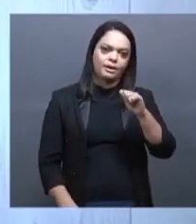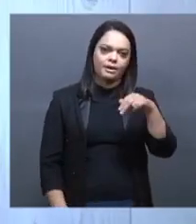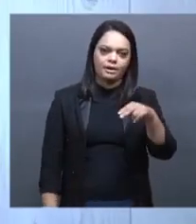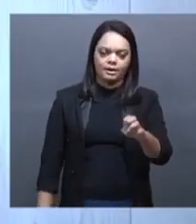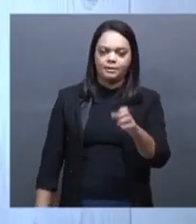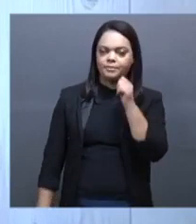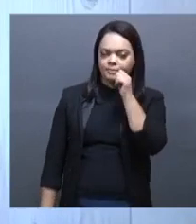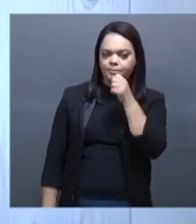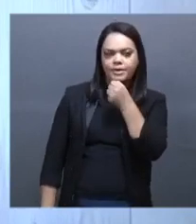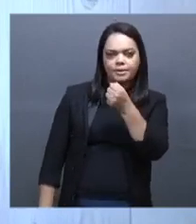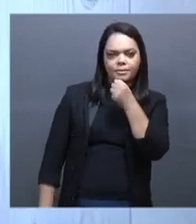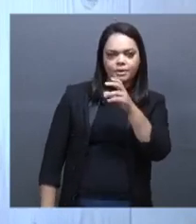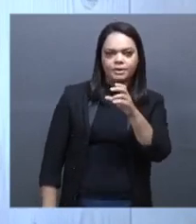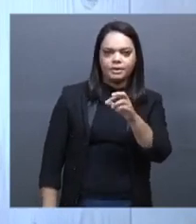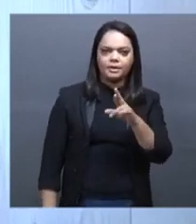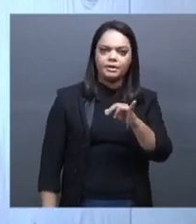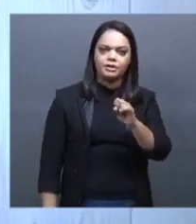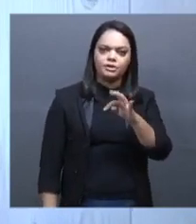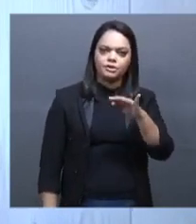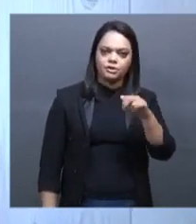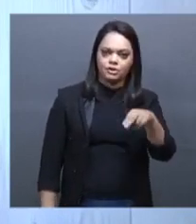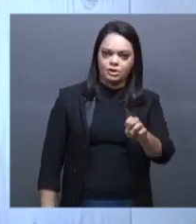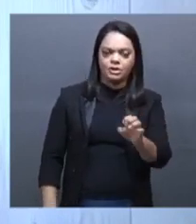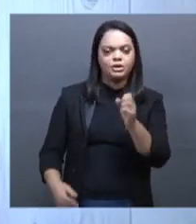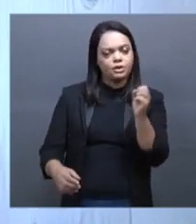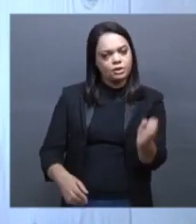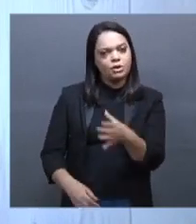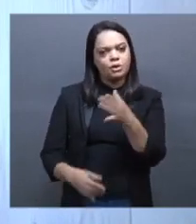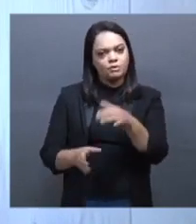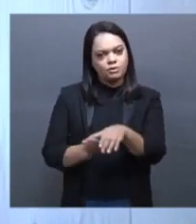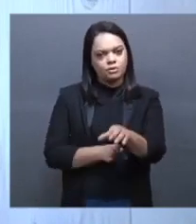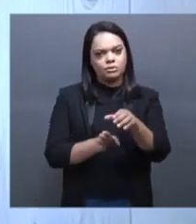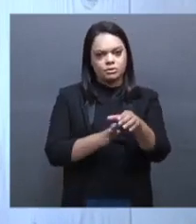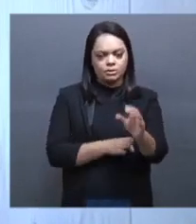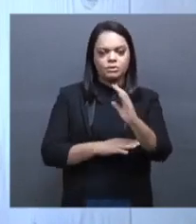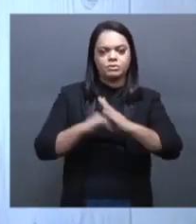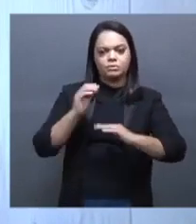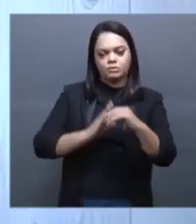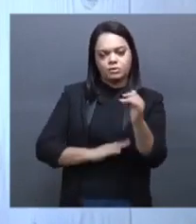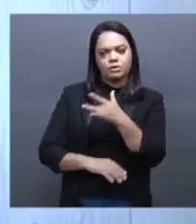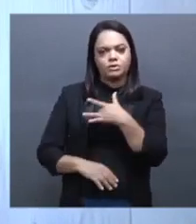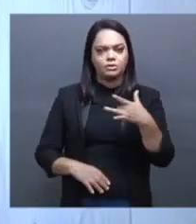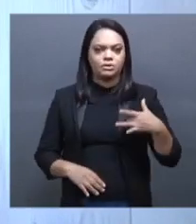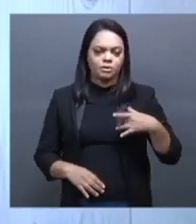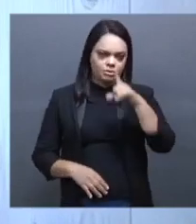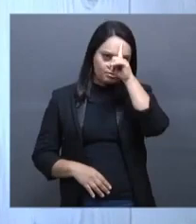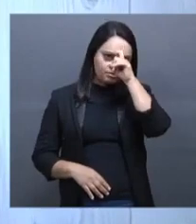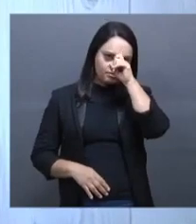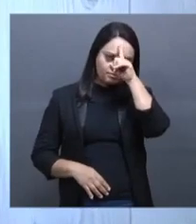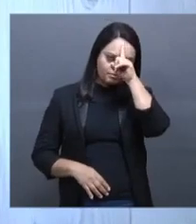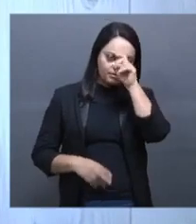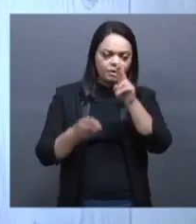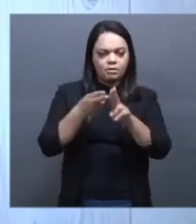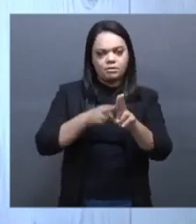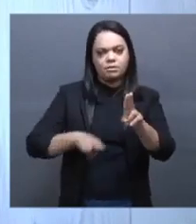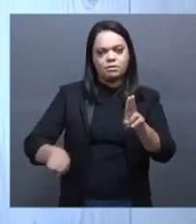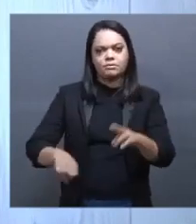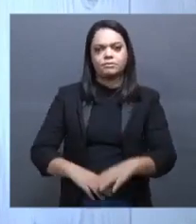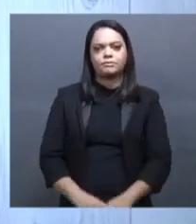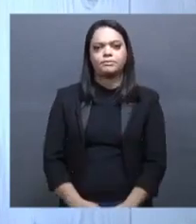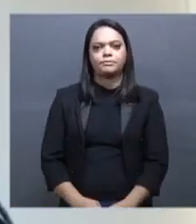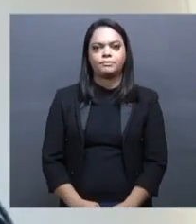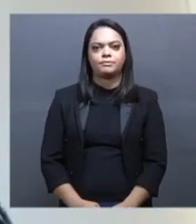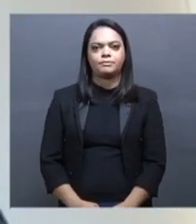a repórter Cristiane Guimarães traz novas orientações repassadas pelos profissionais de saúde do Hospital de Clínicas da